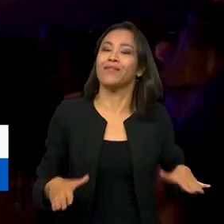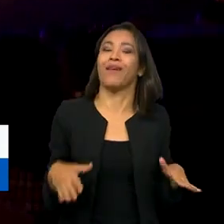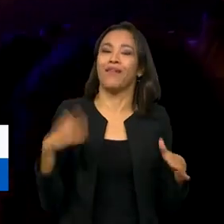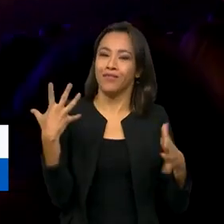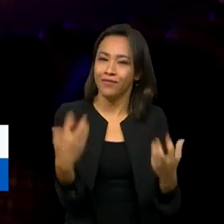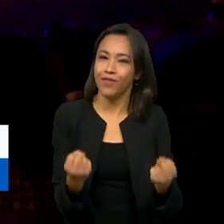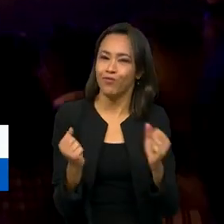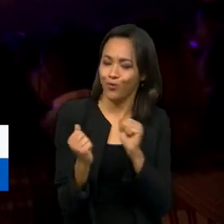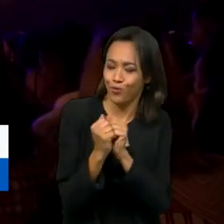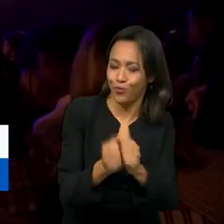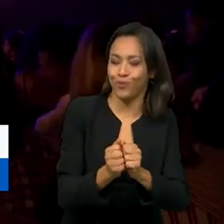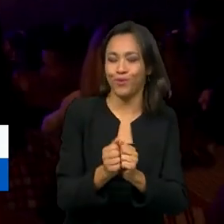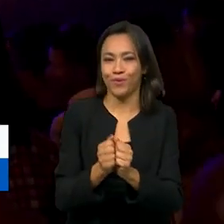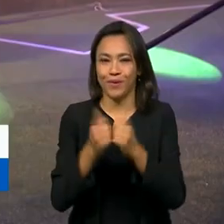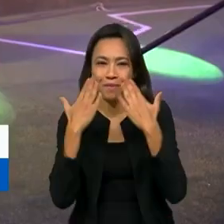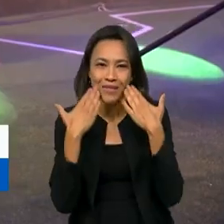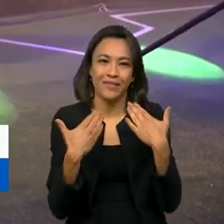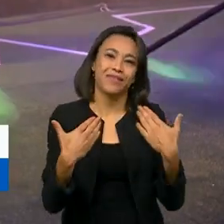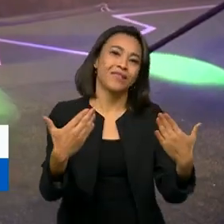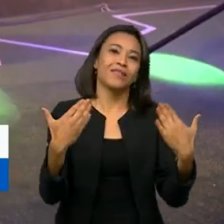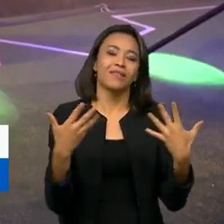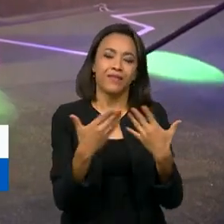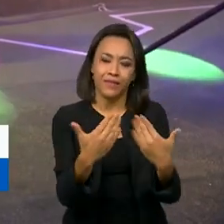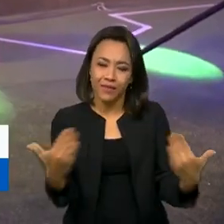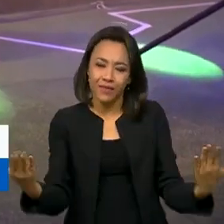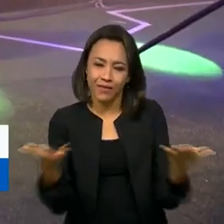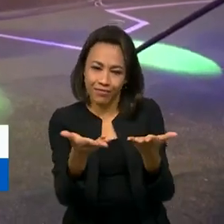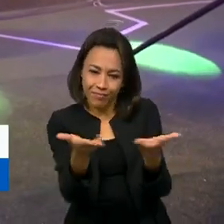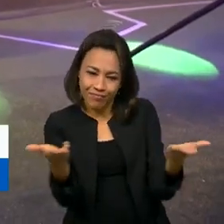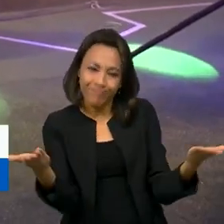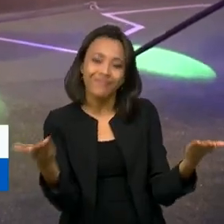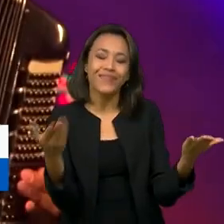vai estar junto aí, emanando um para o outro,